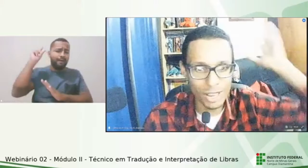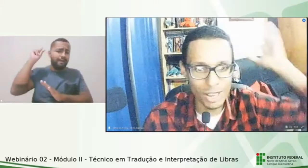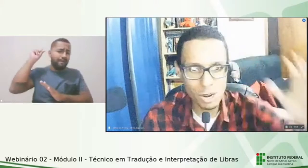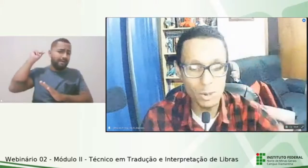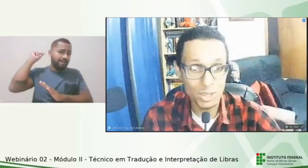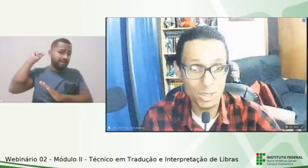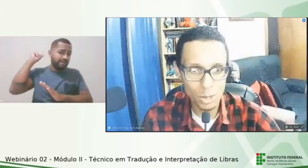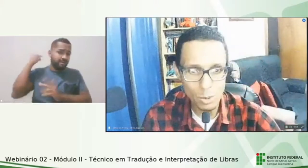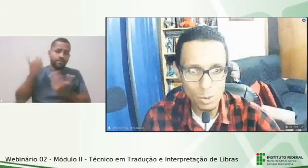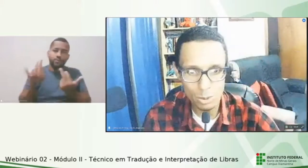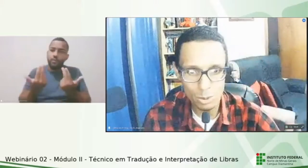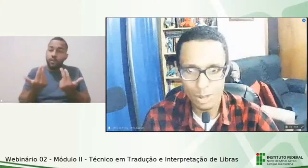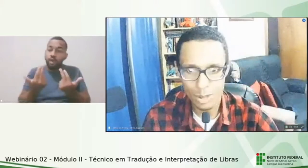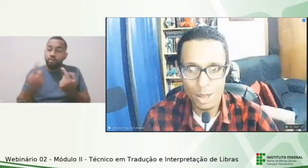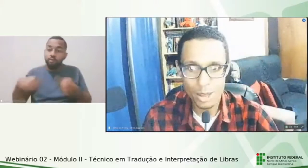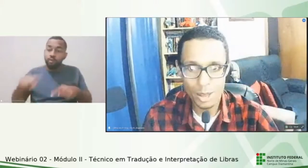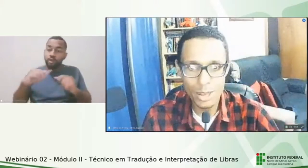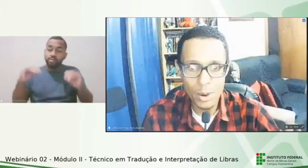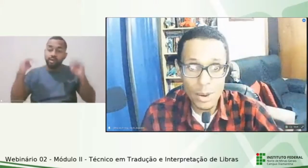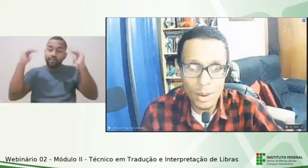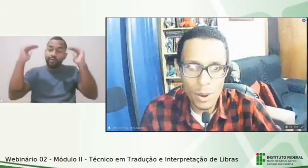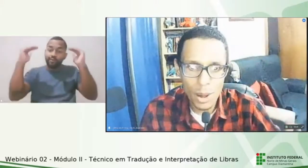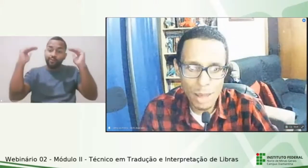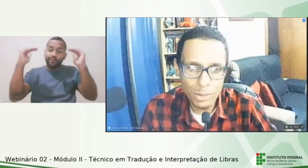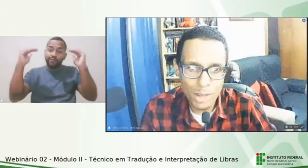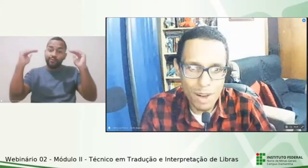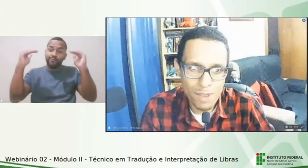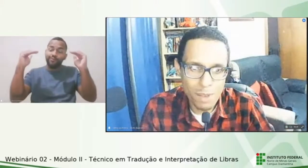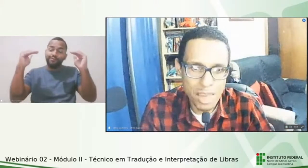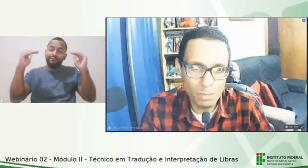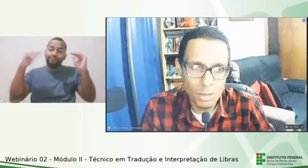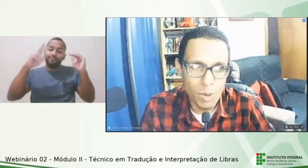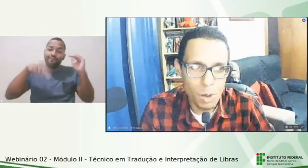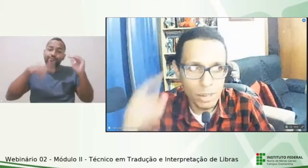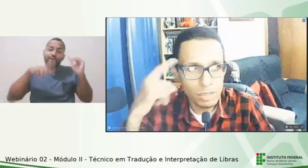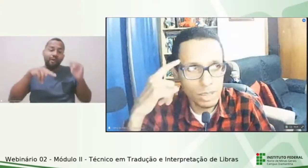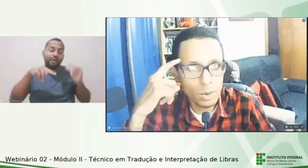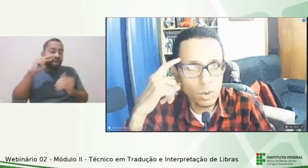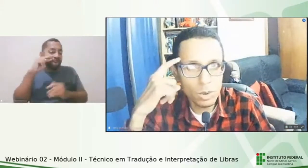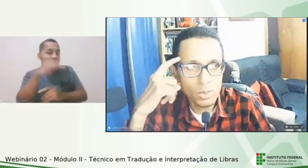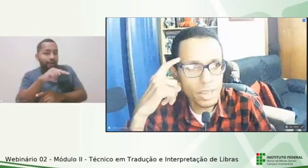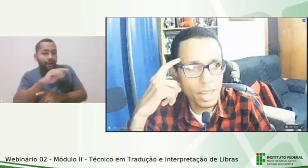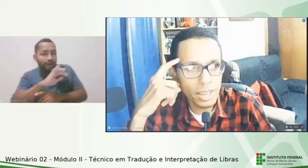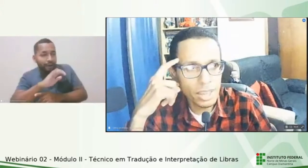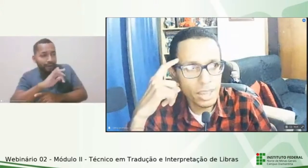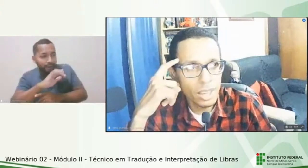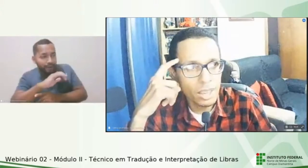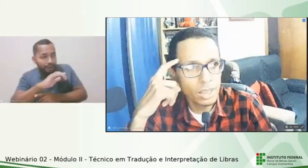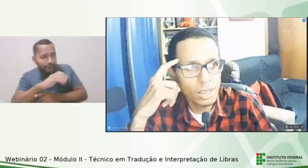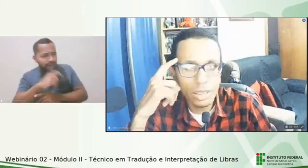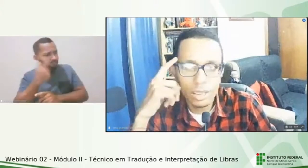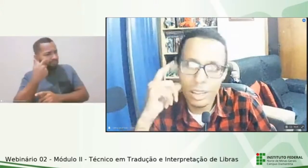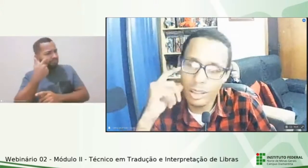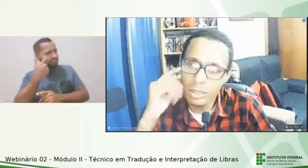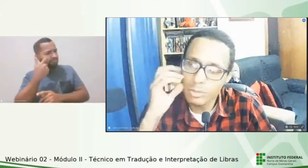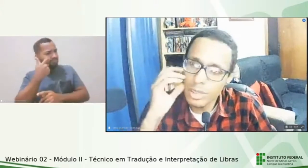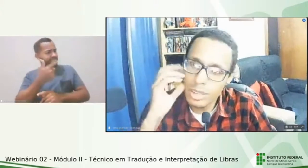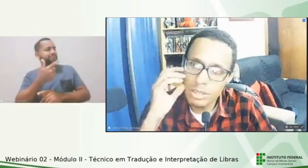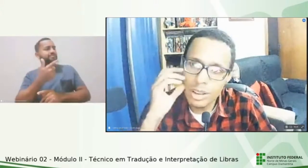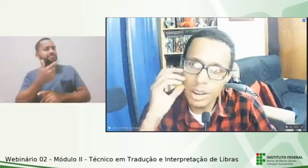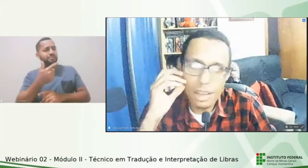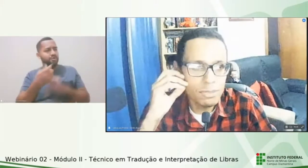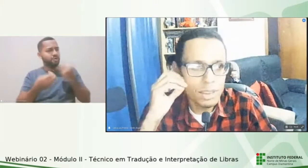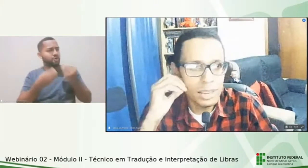longe. Assim como nós, adultos, não recorremos ao alfabeto manual. Como que é que... como